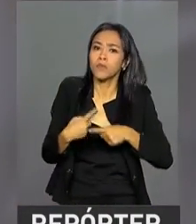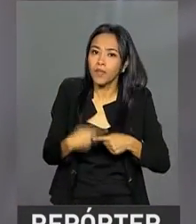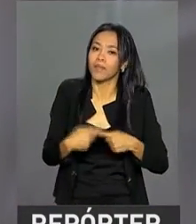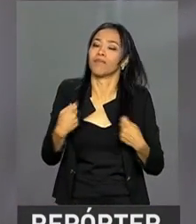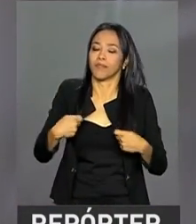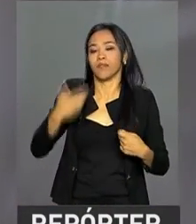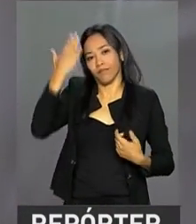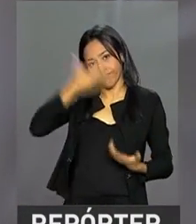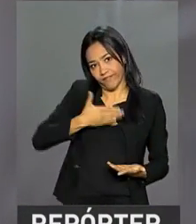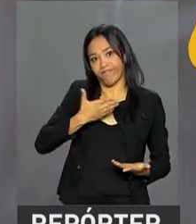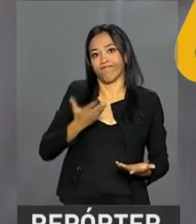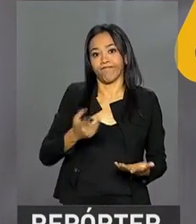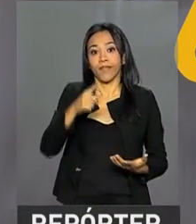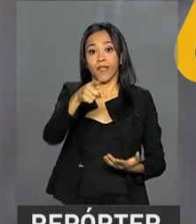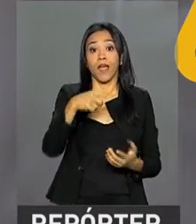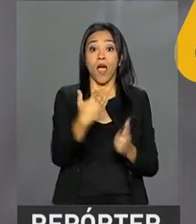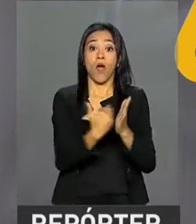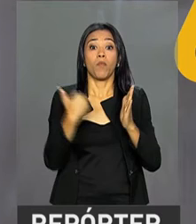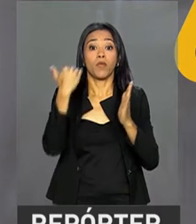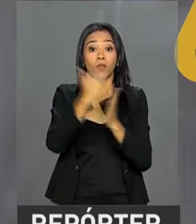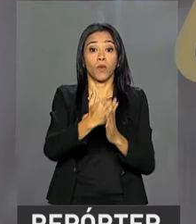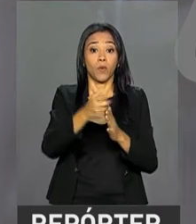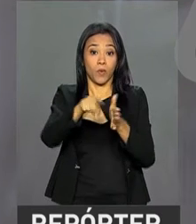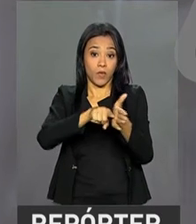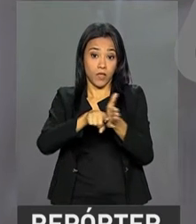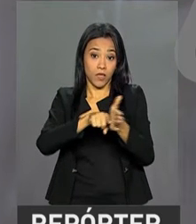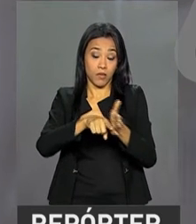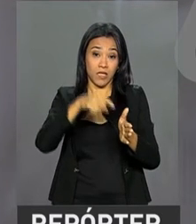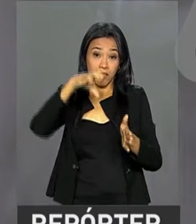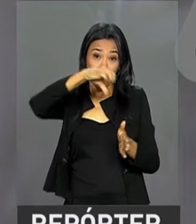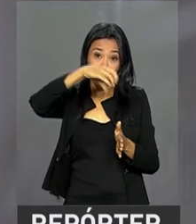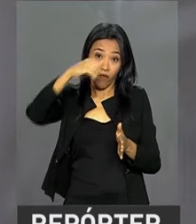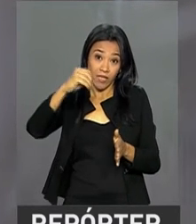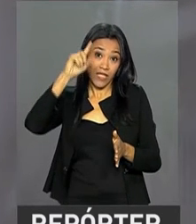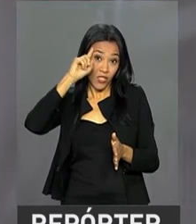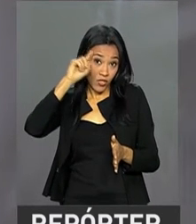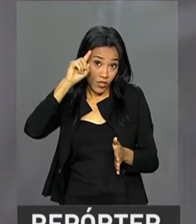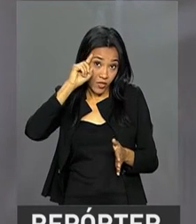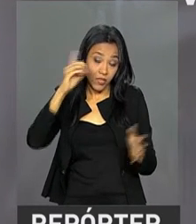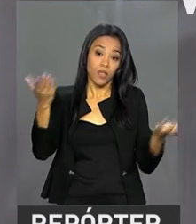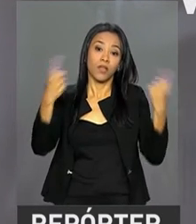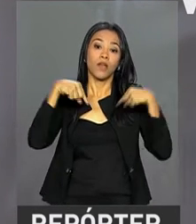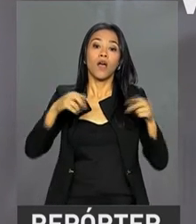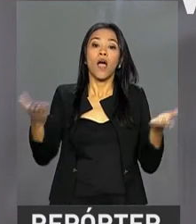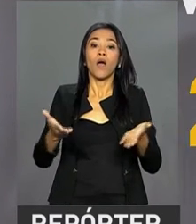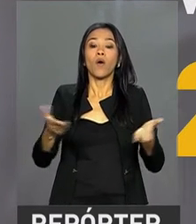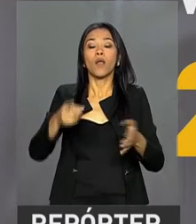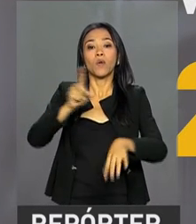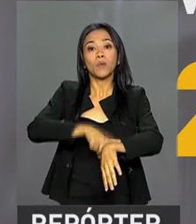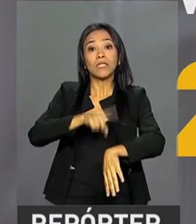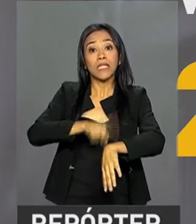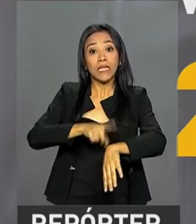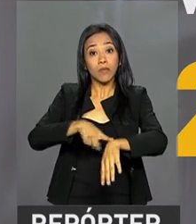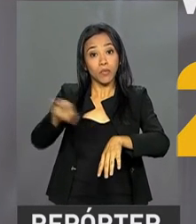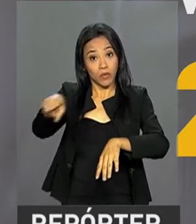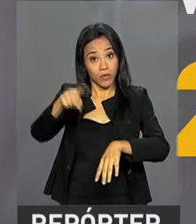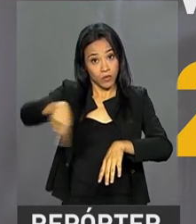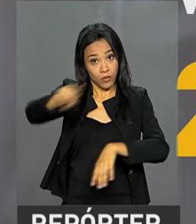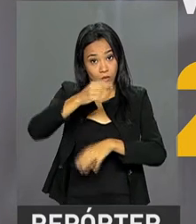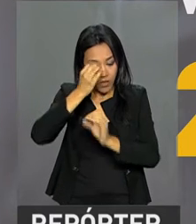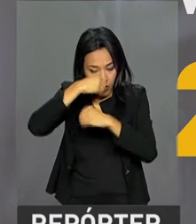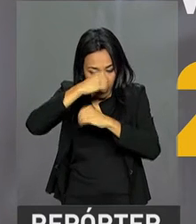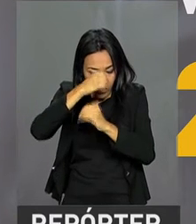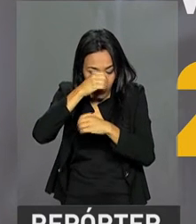toxicológico aumentou de 60 para 90 dias o tempo de credenciamento dos laboratórios também